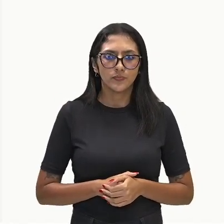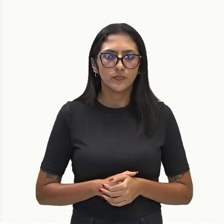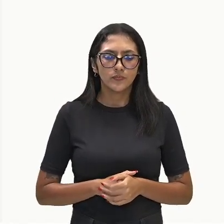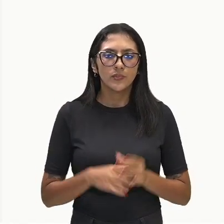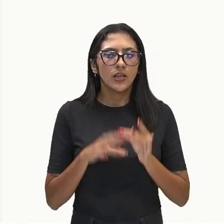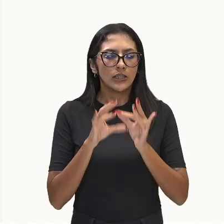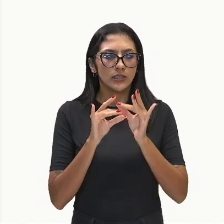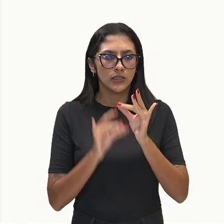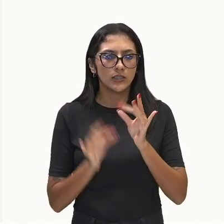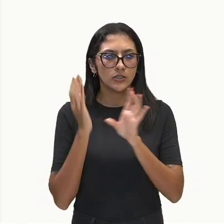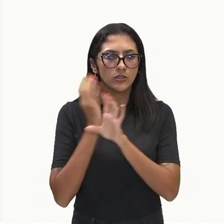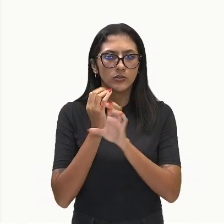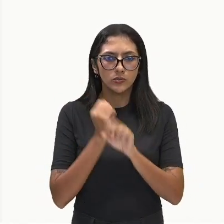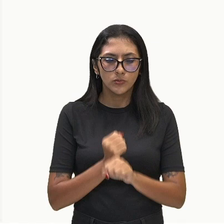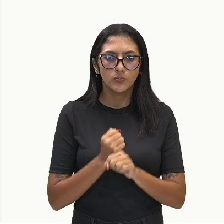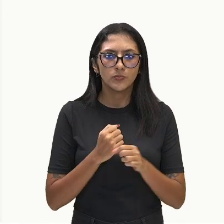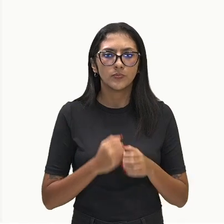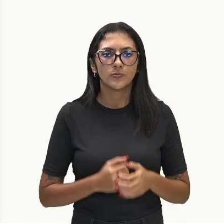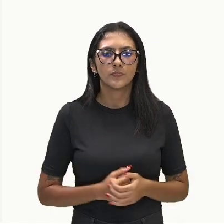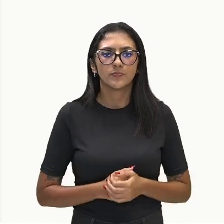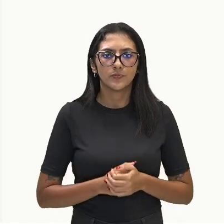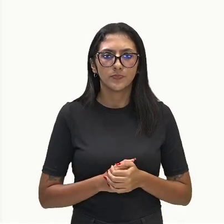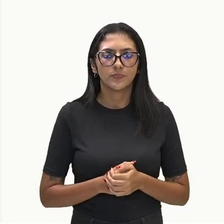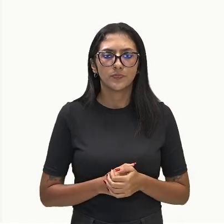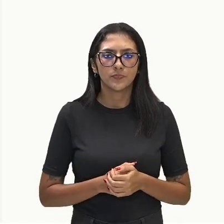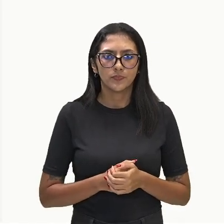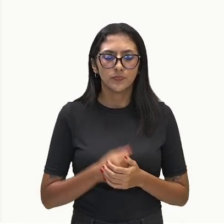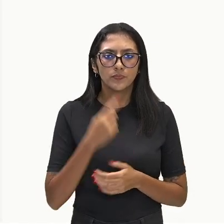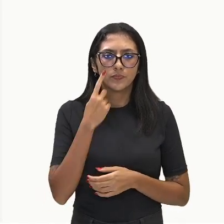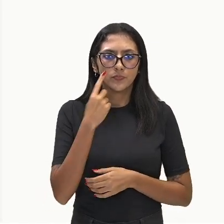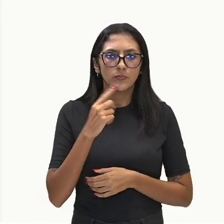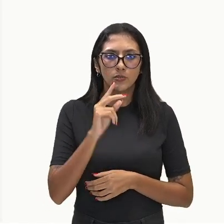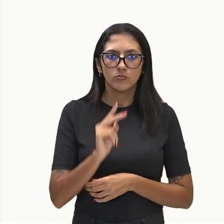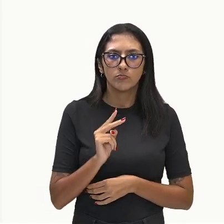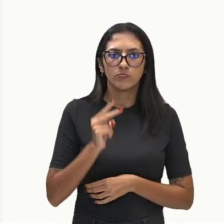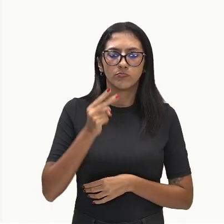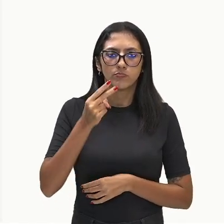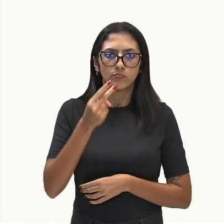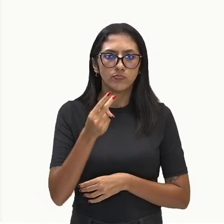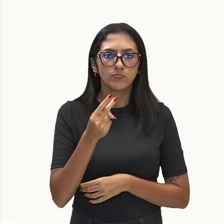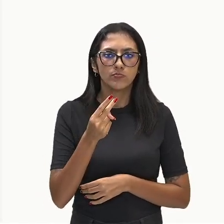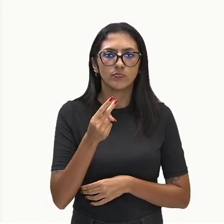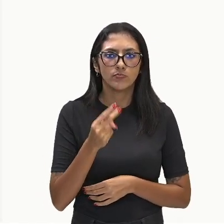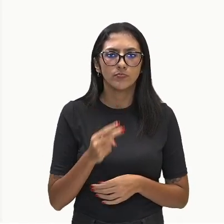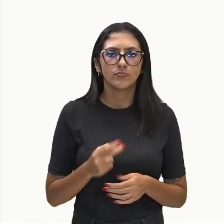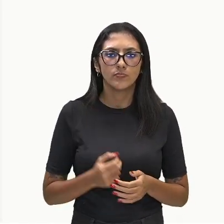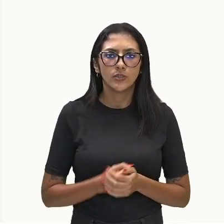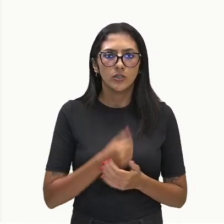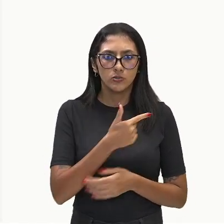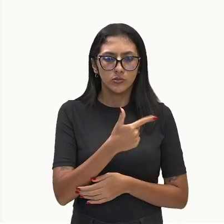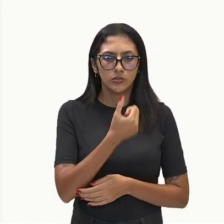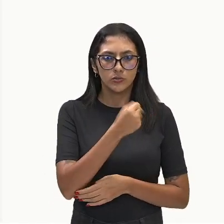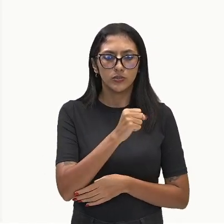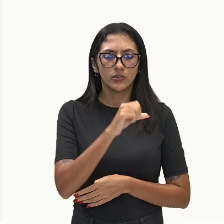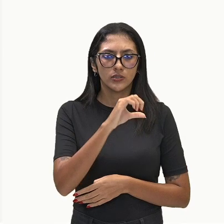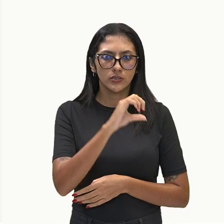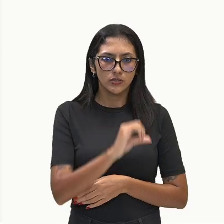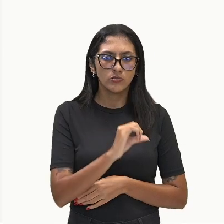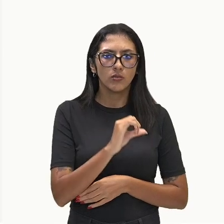Desenvolvendo 17 menos e ao quadrado do primeiro, 17 ao quadrado é